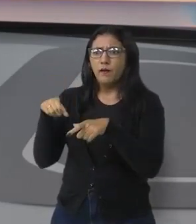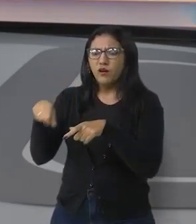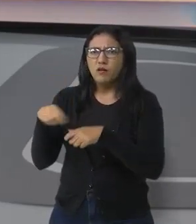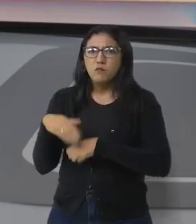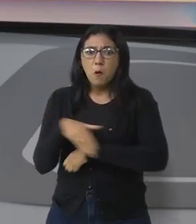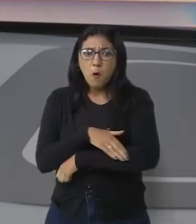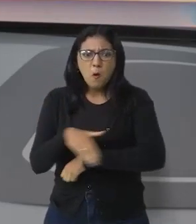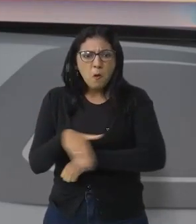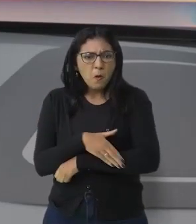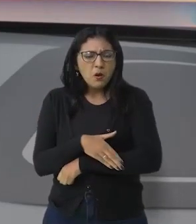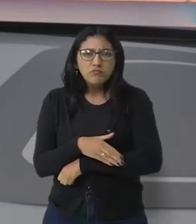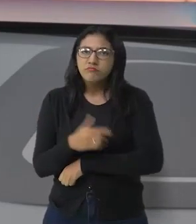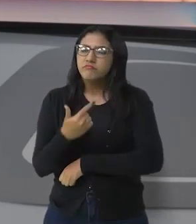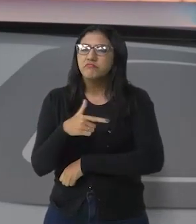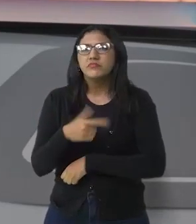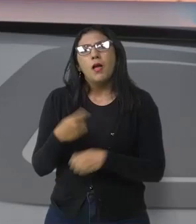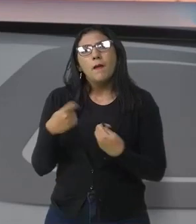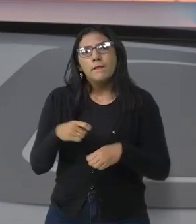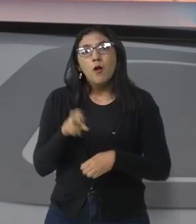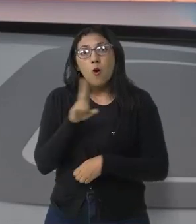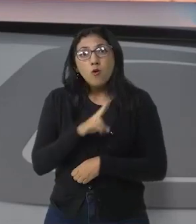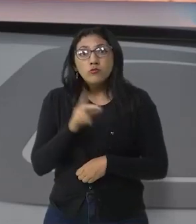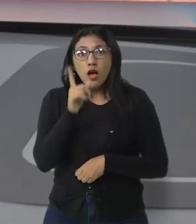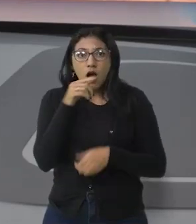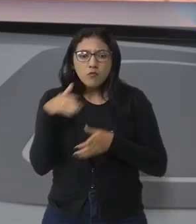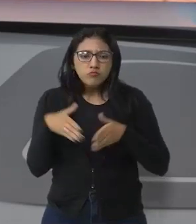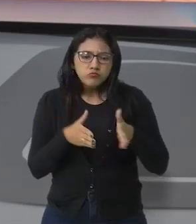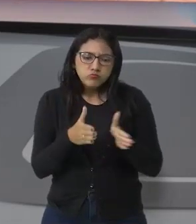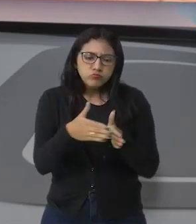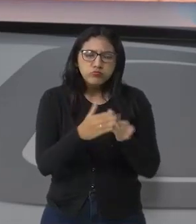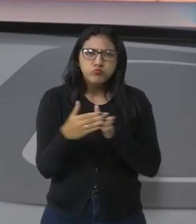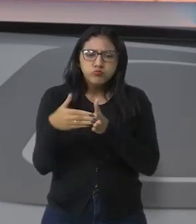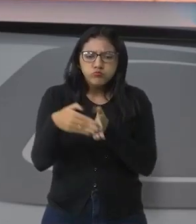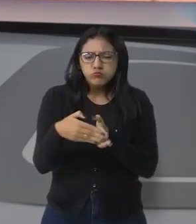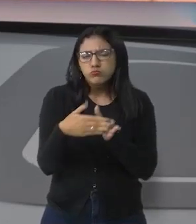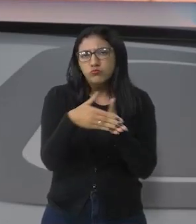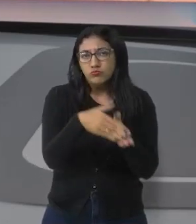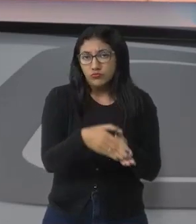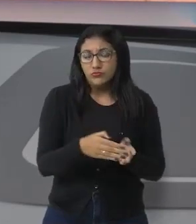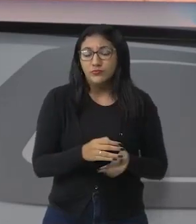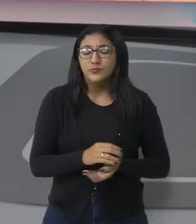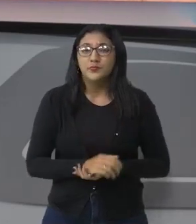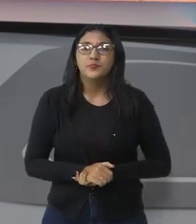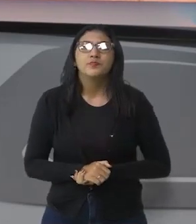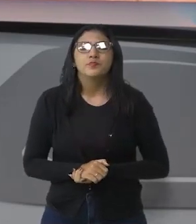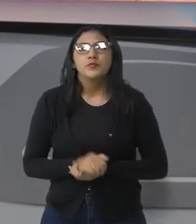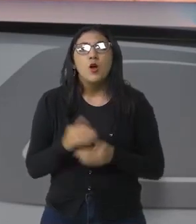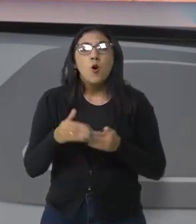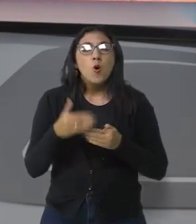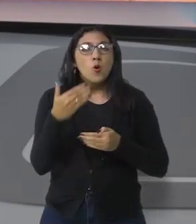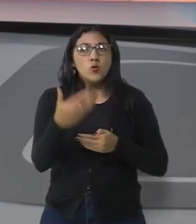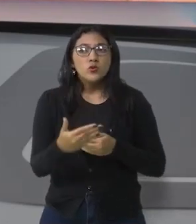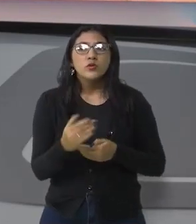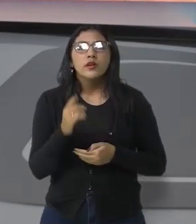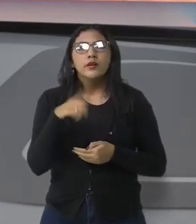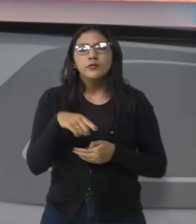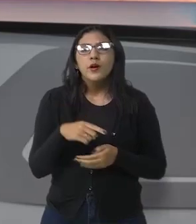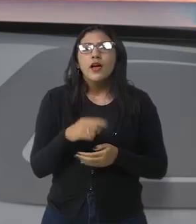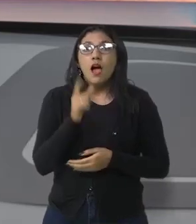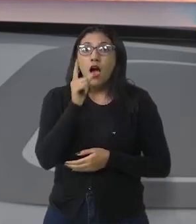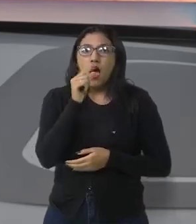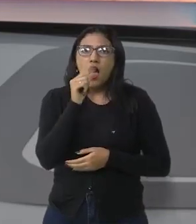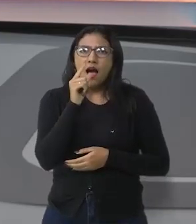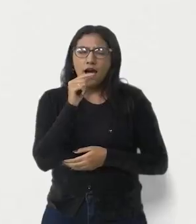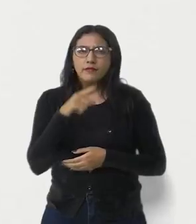estrada, ele acaba utilizando o rio para poder sair de lá e se deslocar, certo? Então, continuando, é o ciclo das águas e